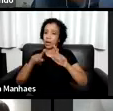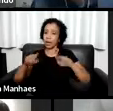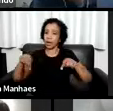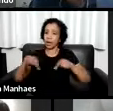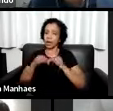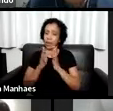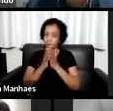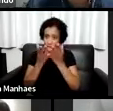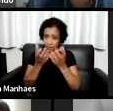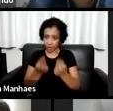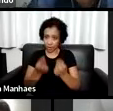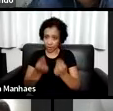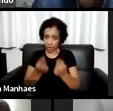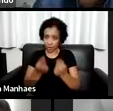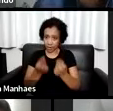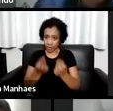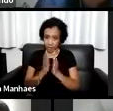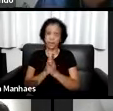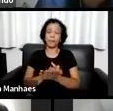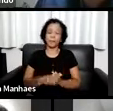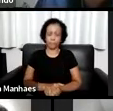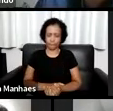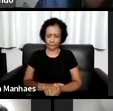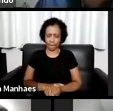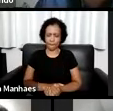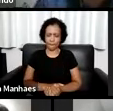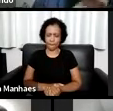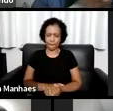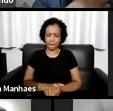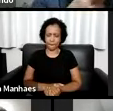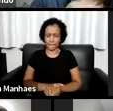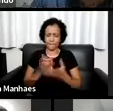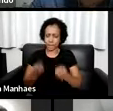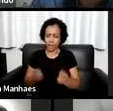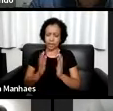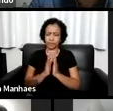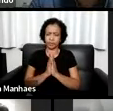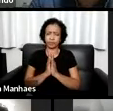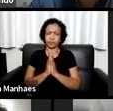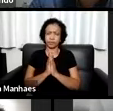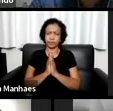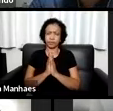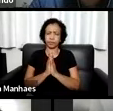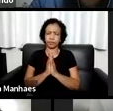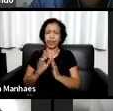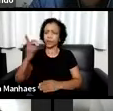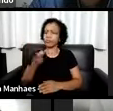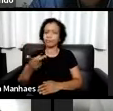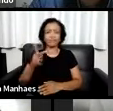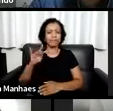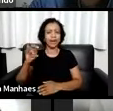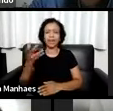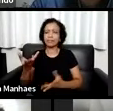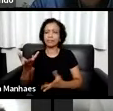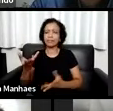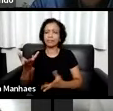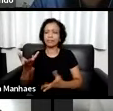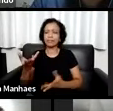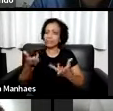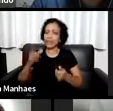Amém. Então vamos orar. Santo Deus, eterno Pai, a ti seja dada toda honra, toda glória,